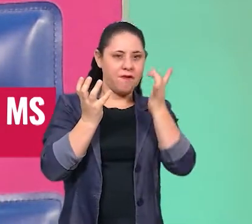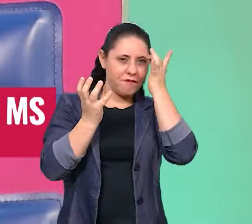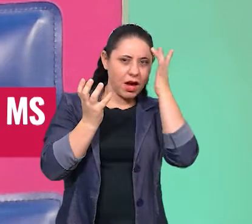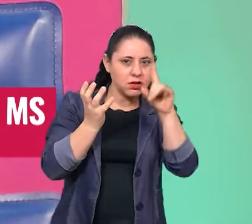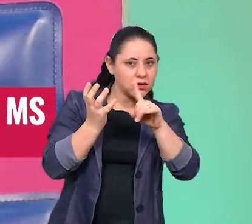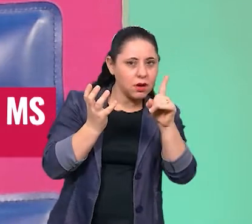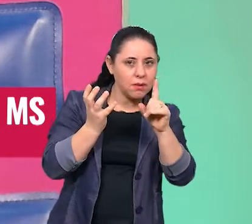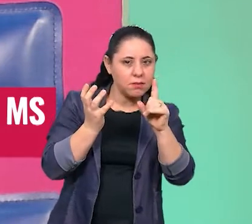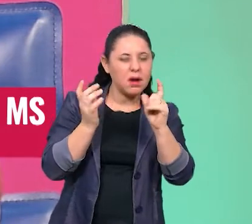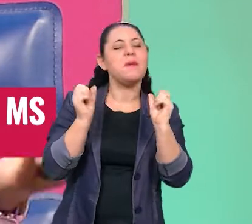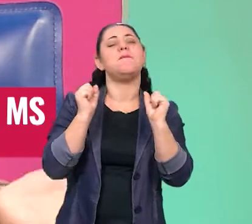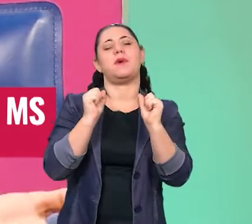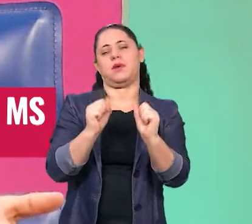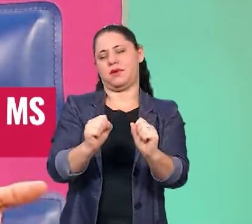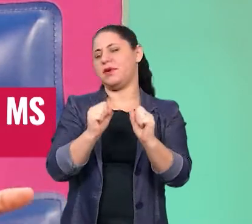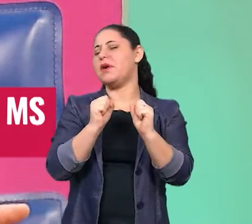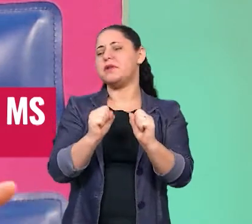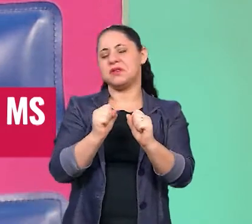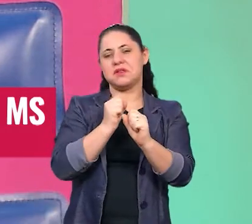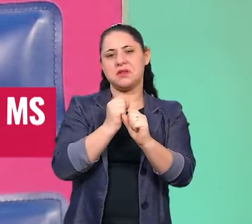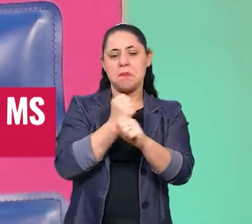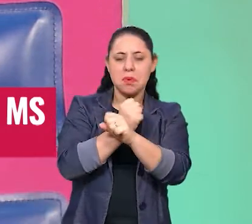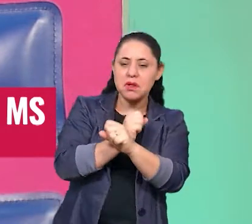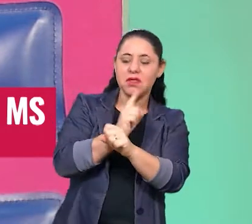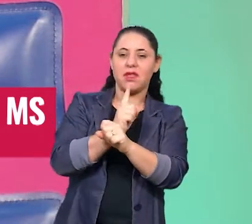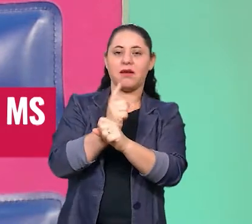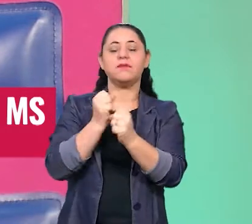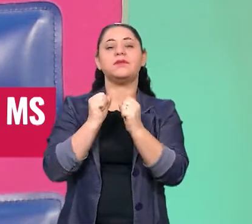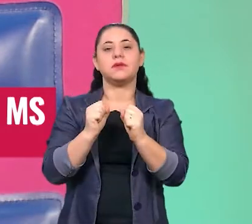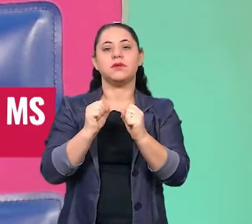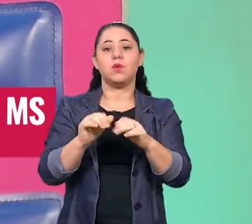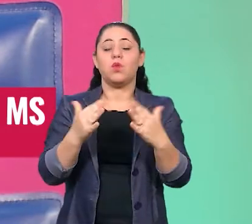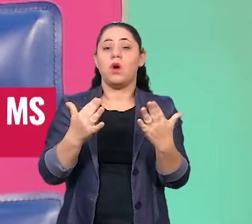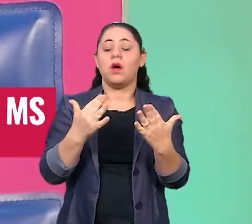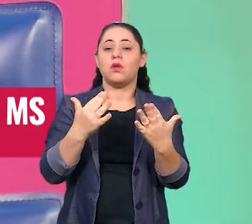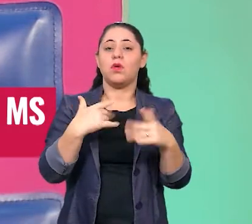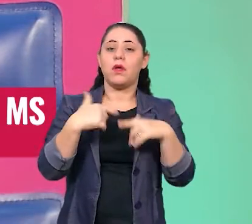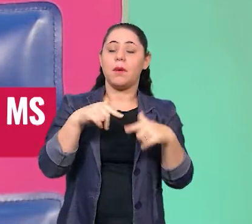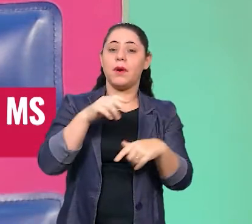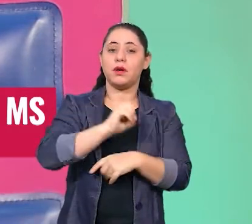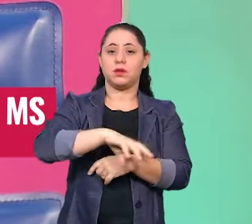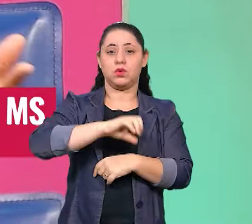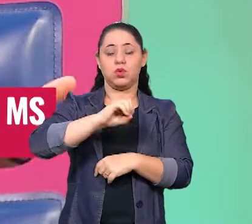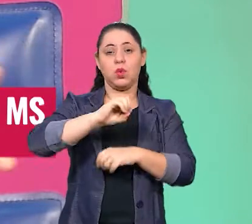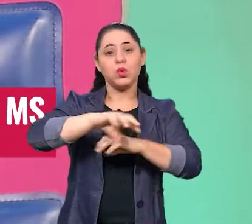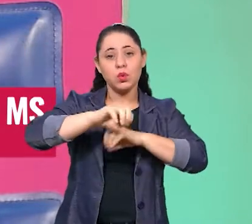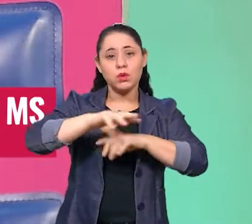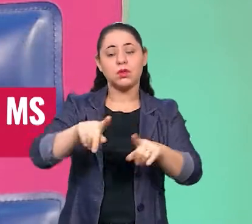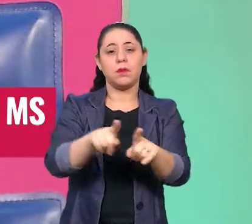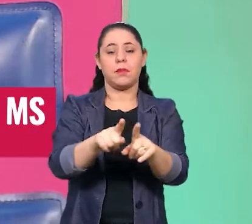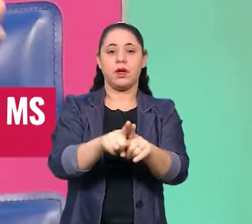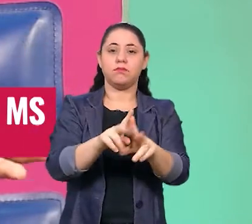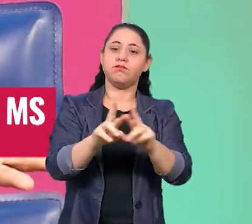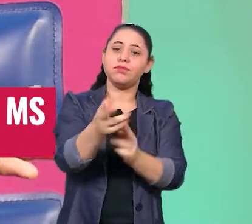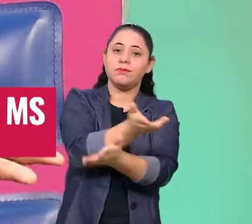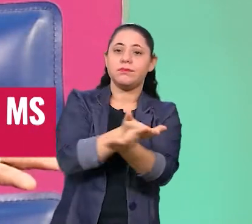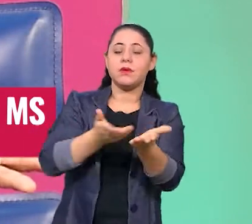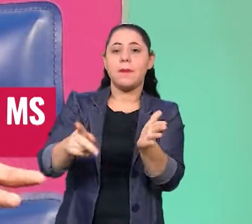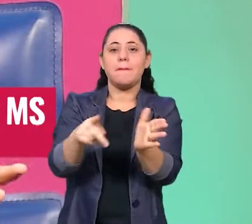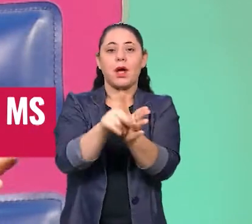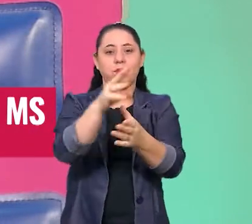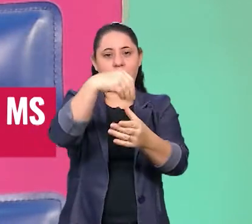uma coisa muito fácil, mas é possível, Então assim, quando você trabalha a educação, e nós sempre estivemos envolvidos